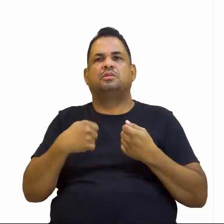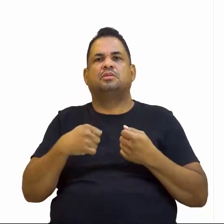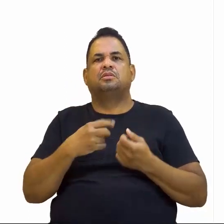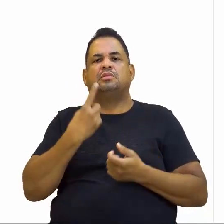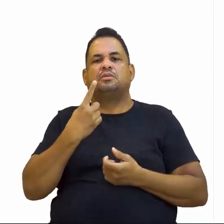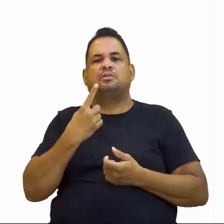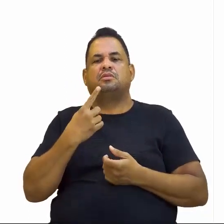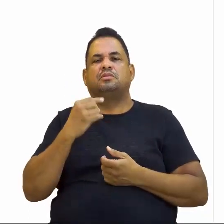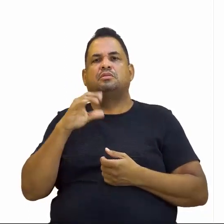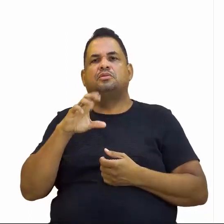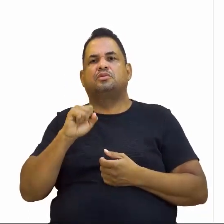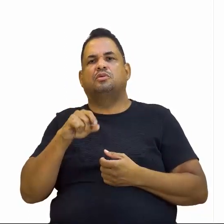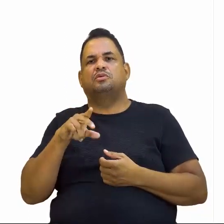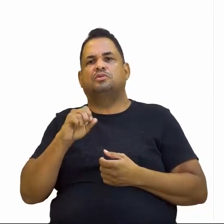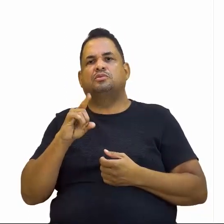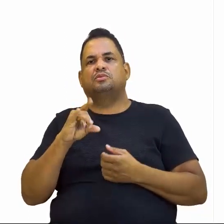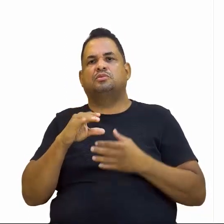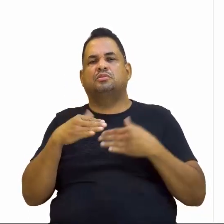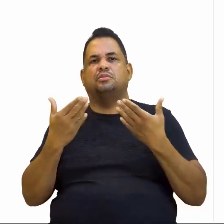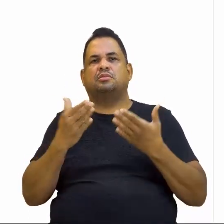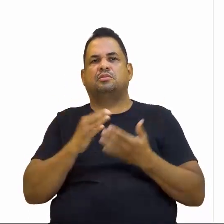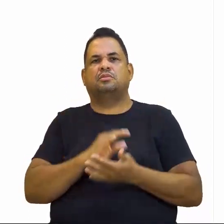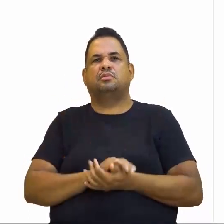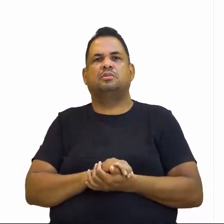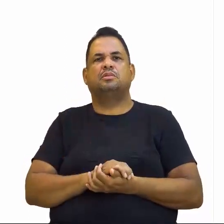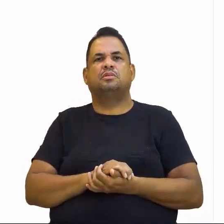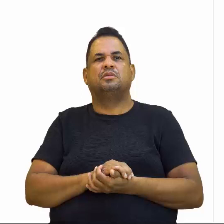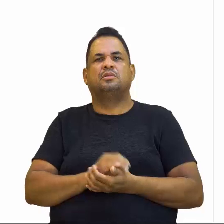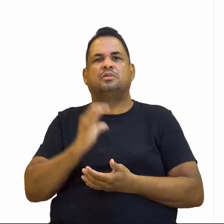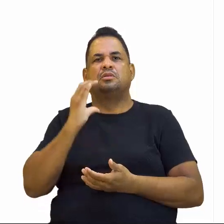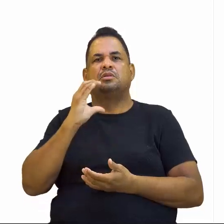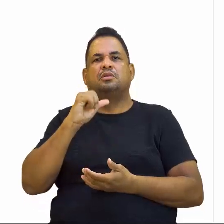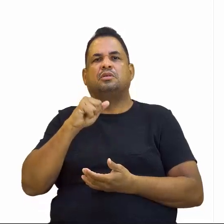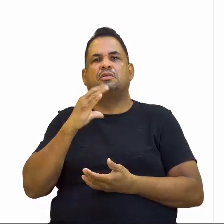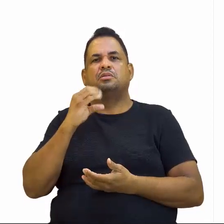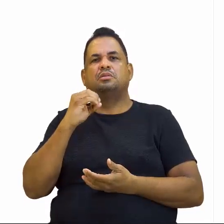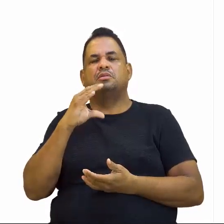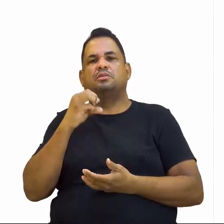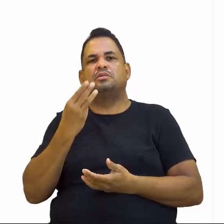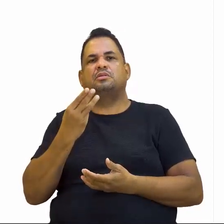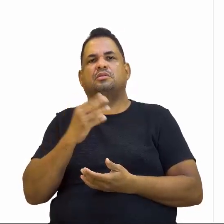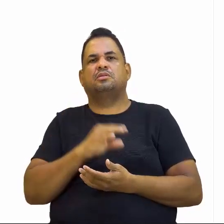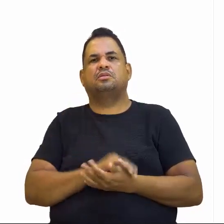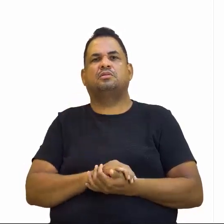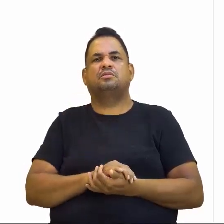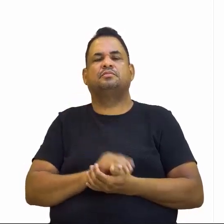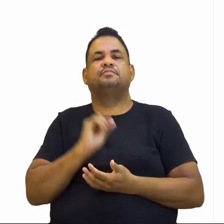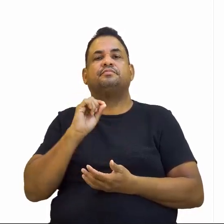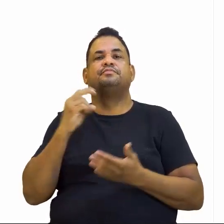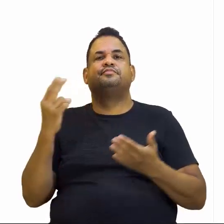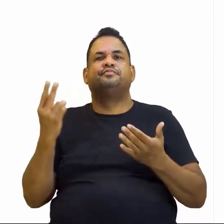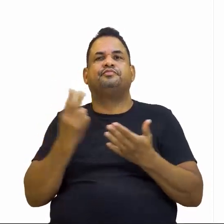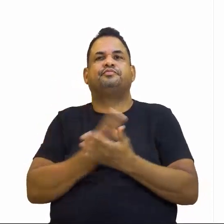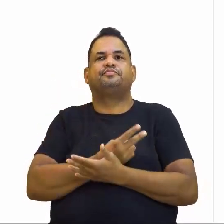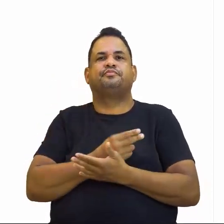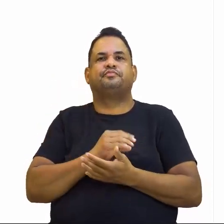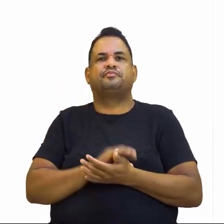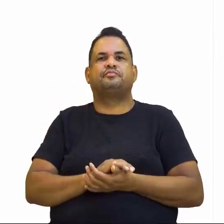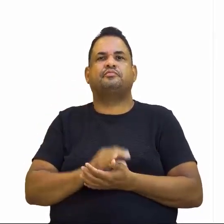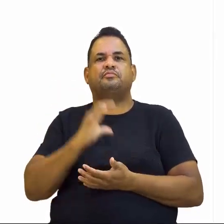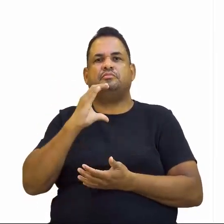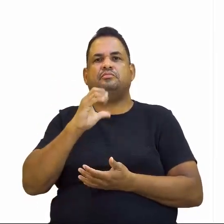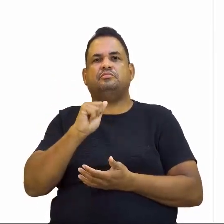e um cloro. Carbonato de cálcio. Aqui, ó, o que acontece? O cálcio